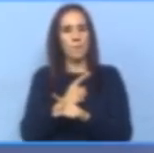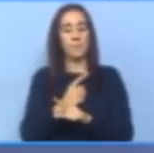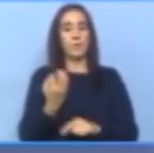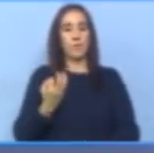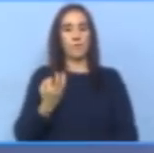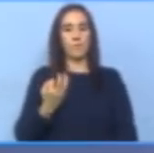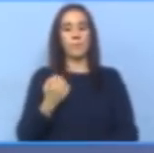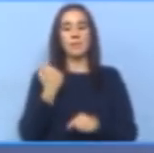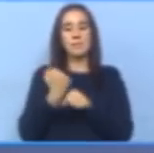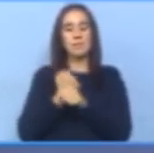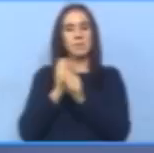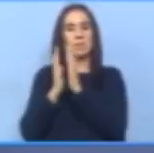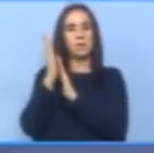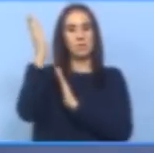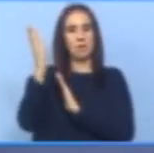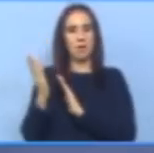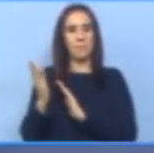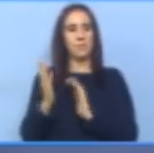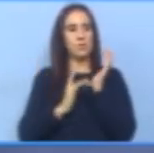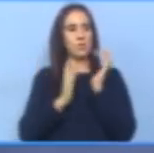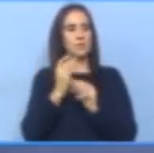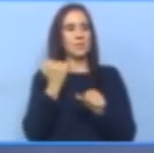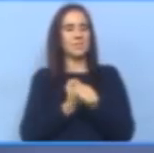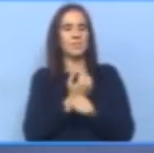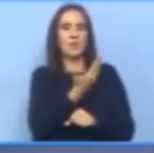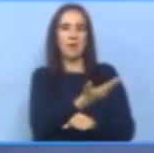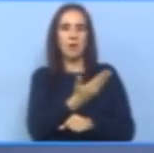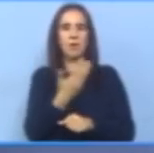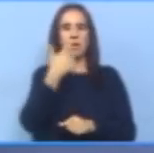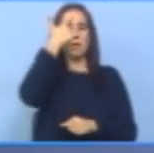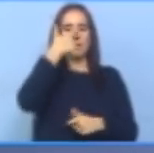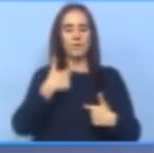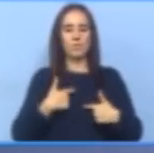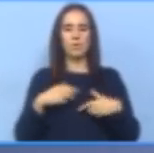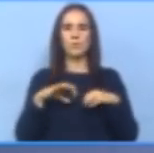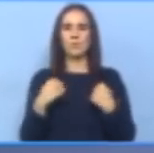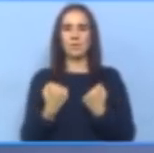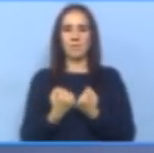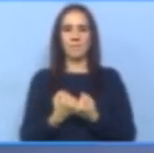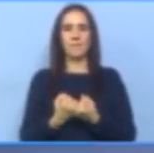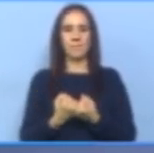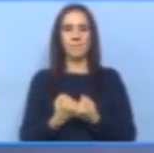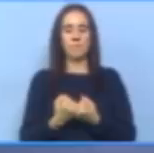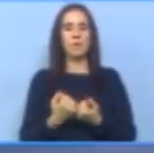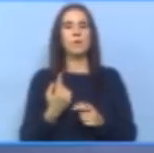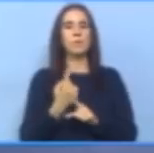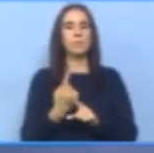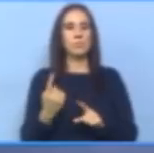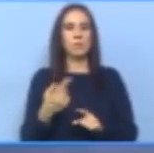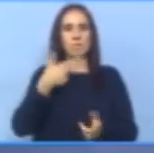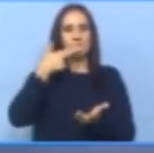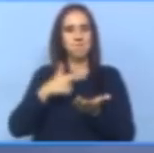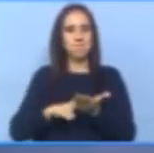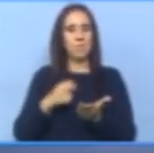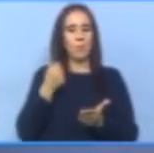o serviço de Deus, o serviço de Jesus Cristo é definido a partir de uma figura social, porque aqui é o verdadeiro